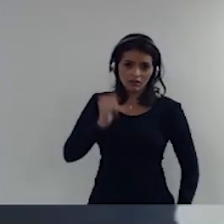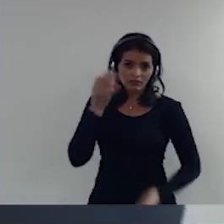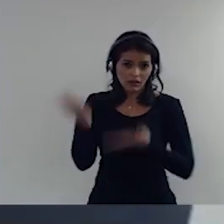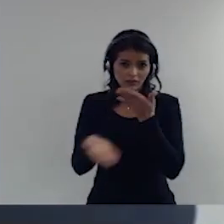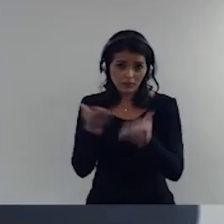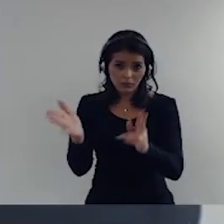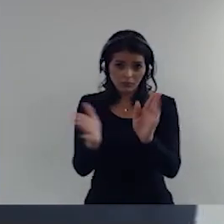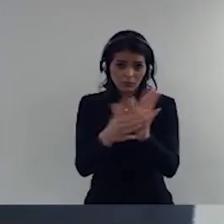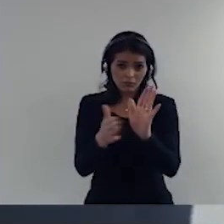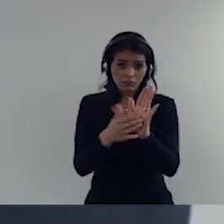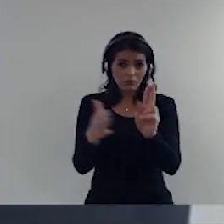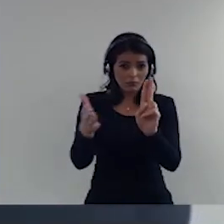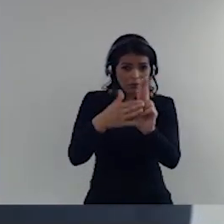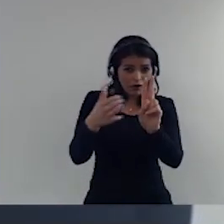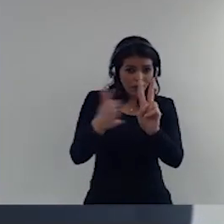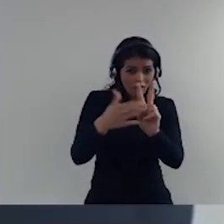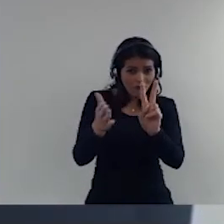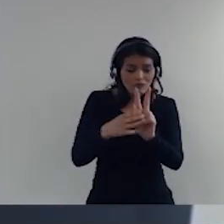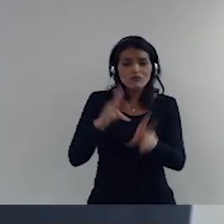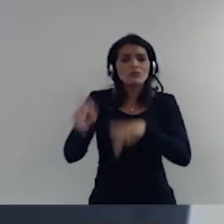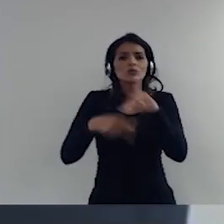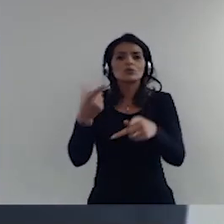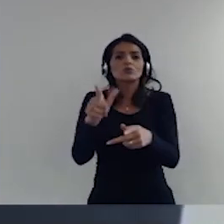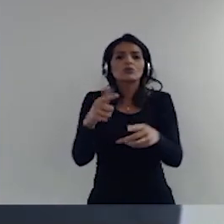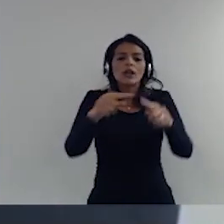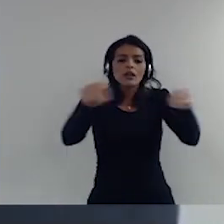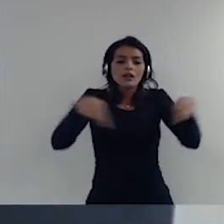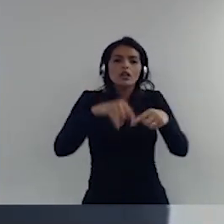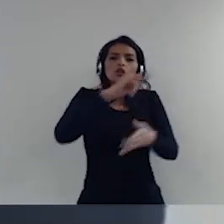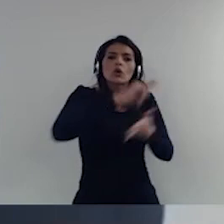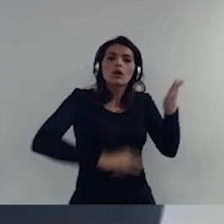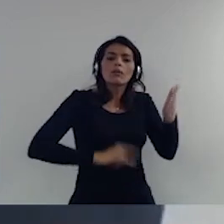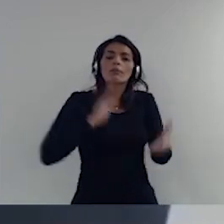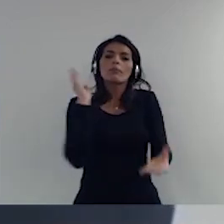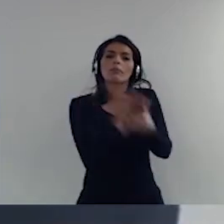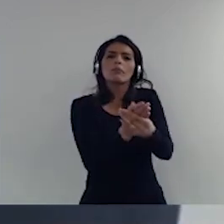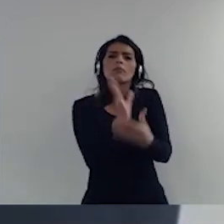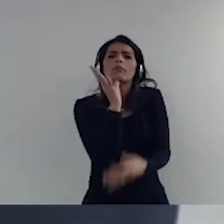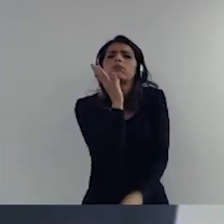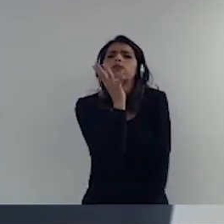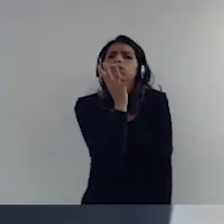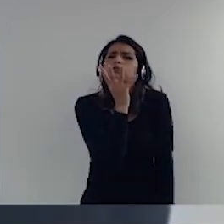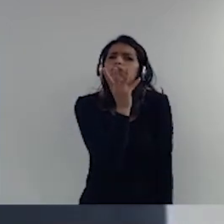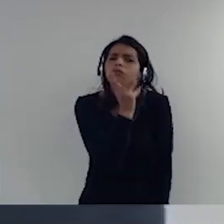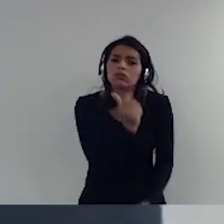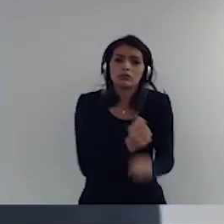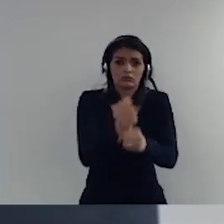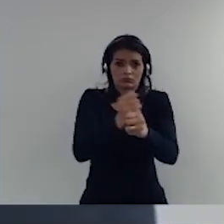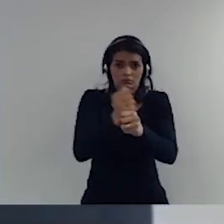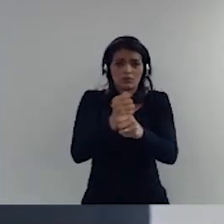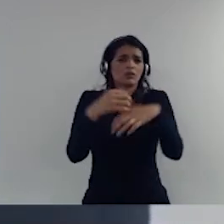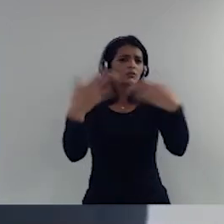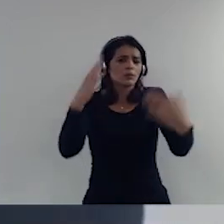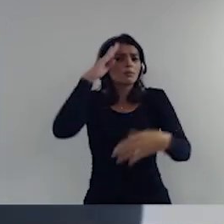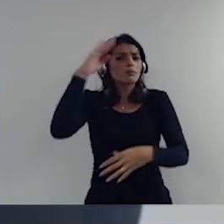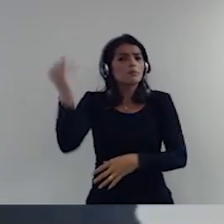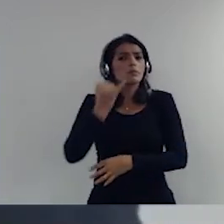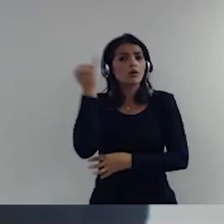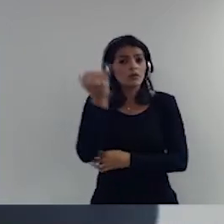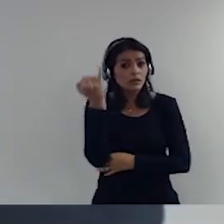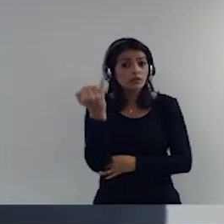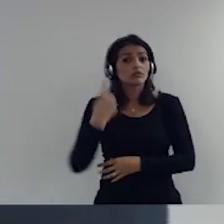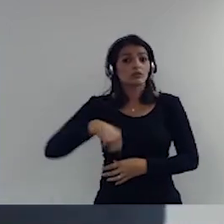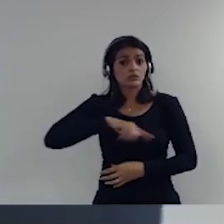indígenas que não estão a sua terra homologada, processos que demoram muito tempo. Então, é fundamental a gente ter, e